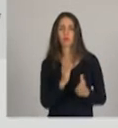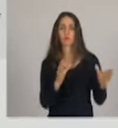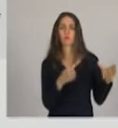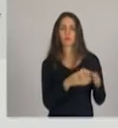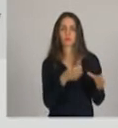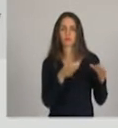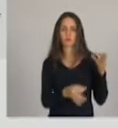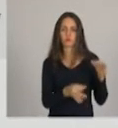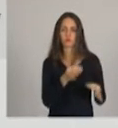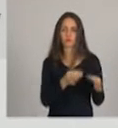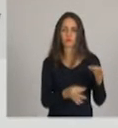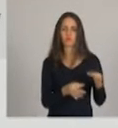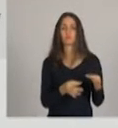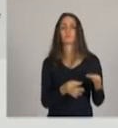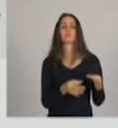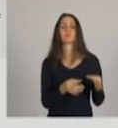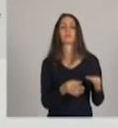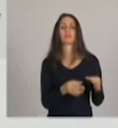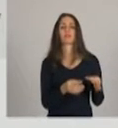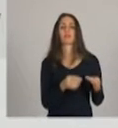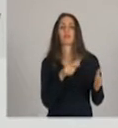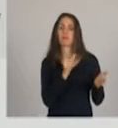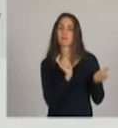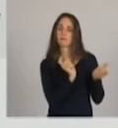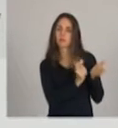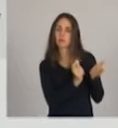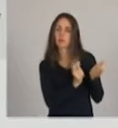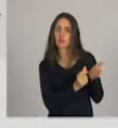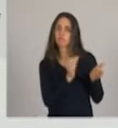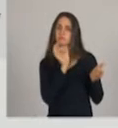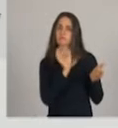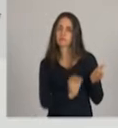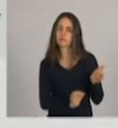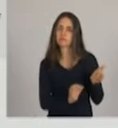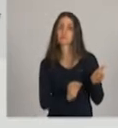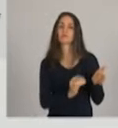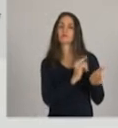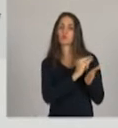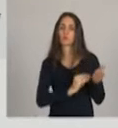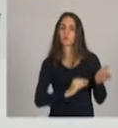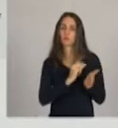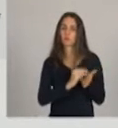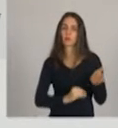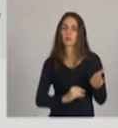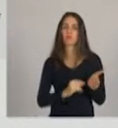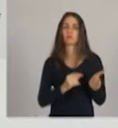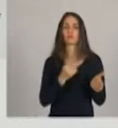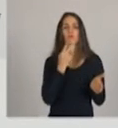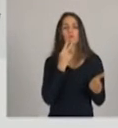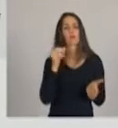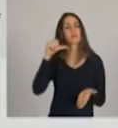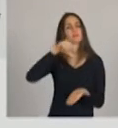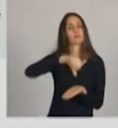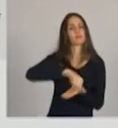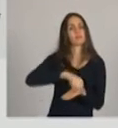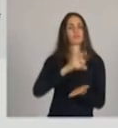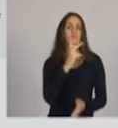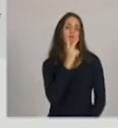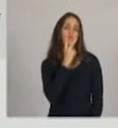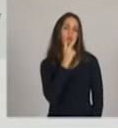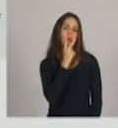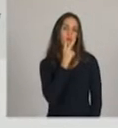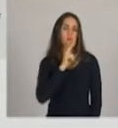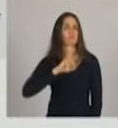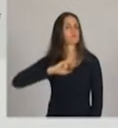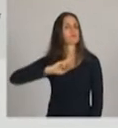de Justiça, por exemplo, ele tem toda a documentação que comprova a sede no município de Vitória.